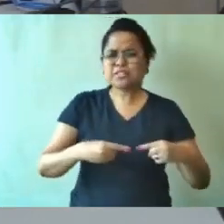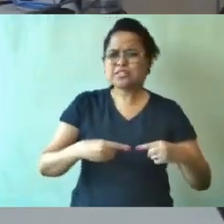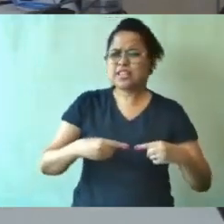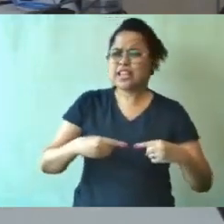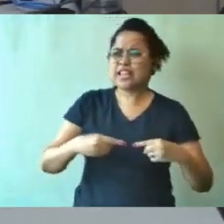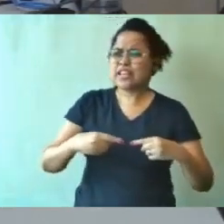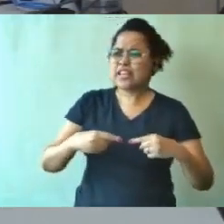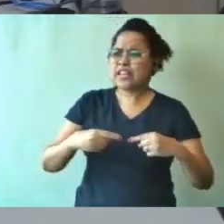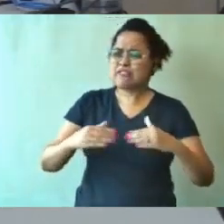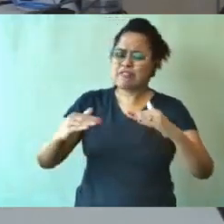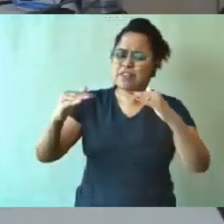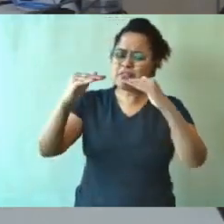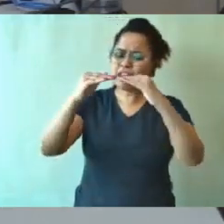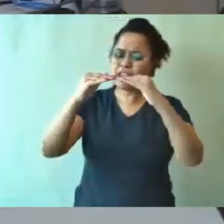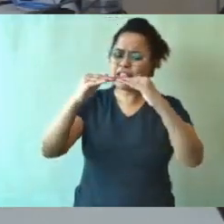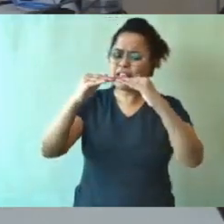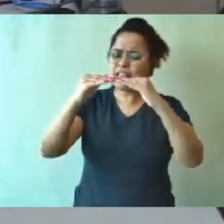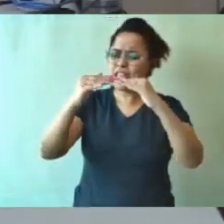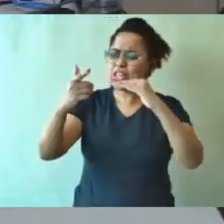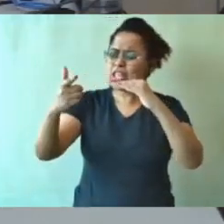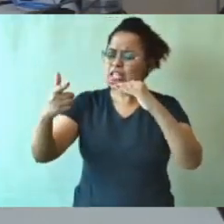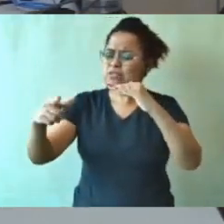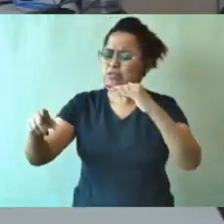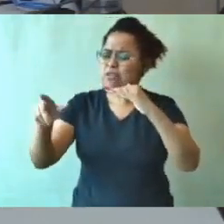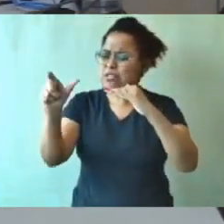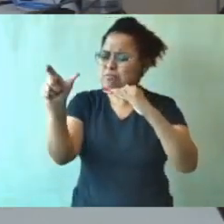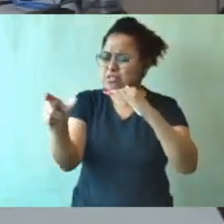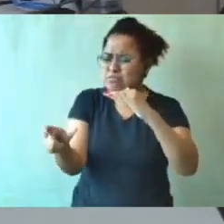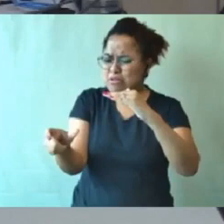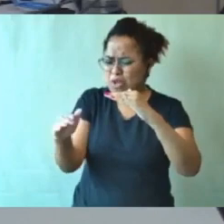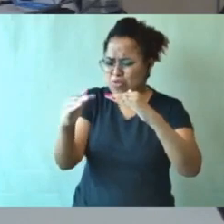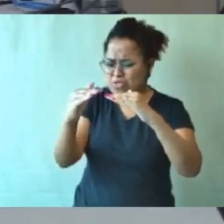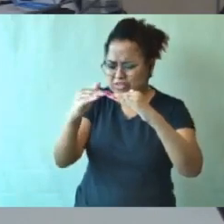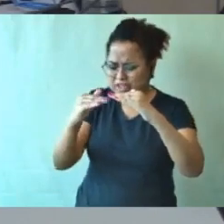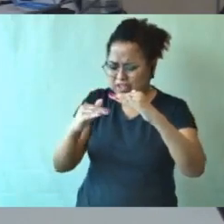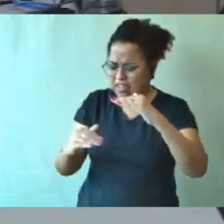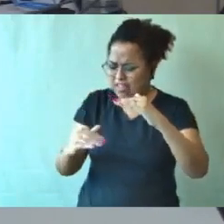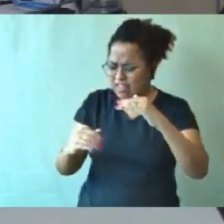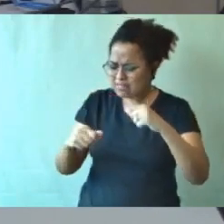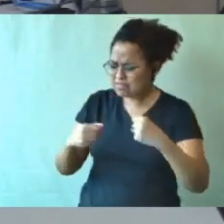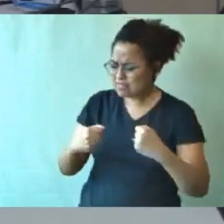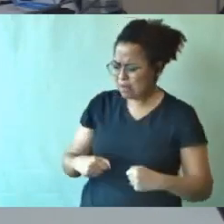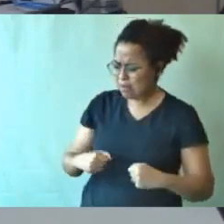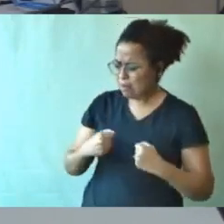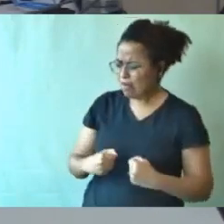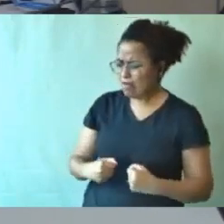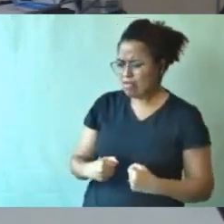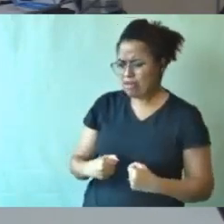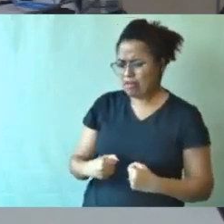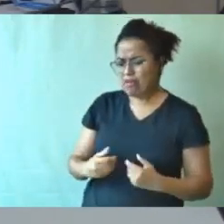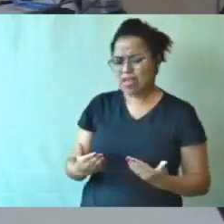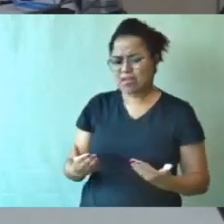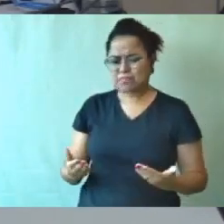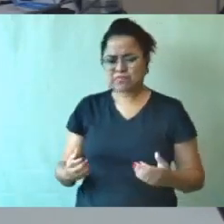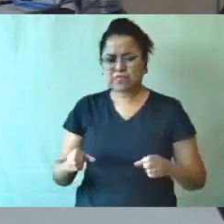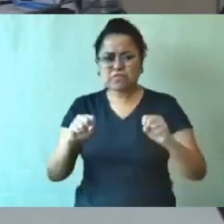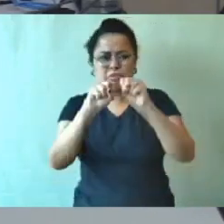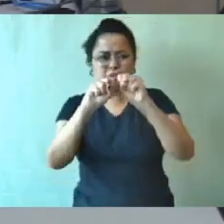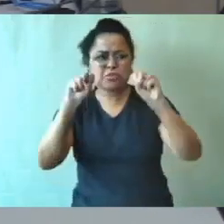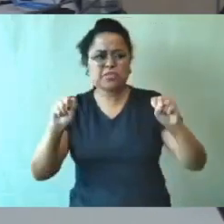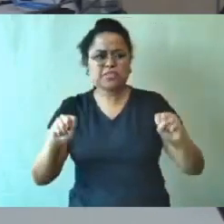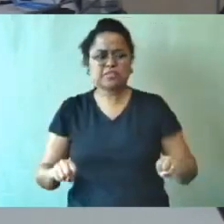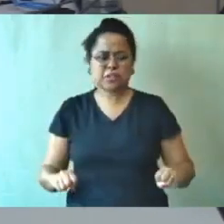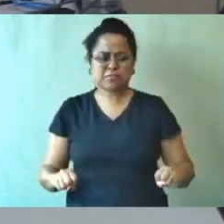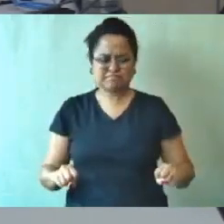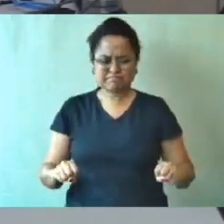embaixo, ela se vê impotente perante um sistema, perante um